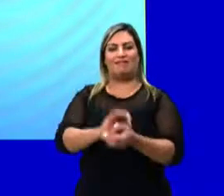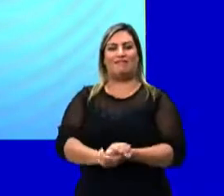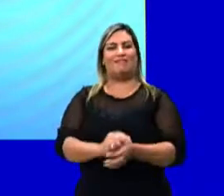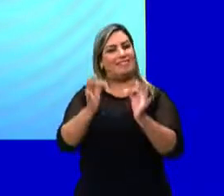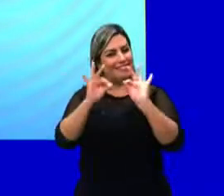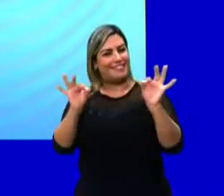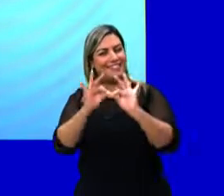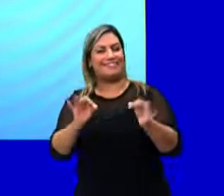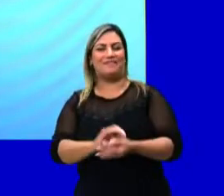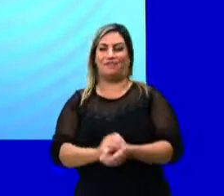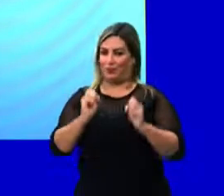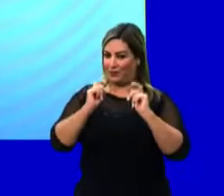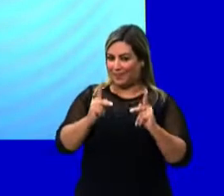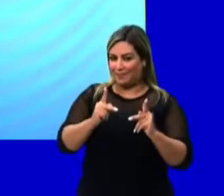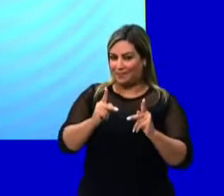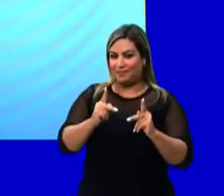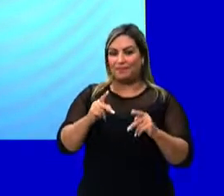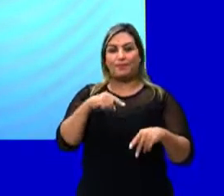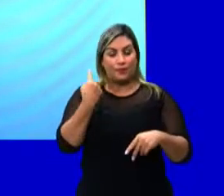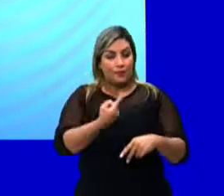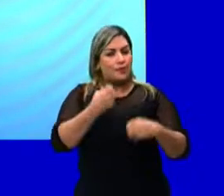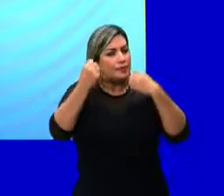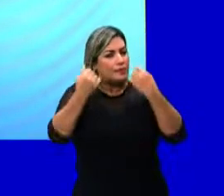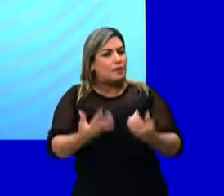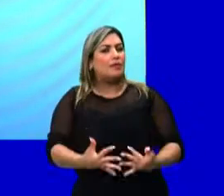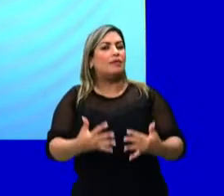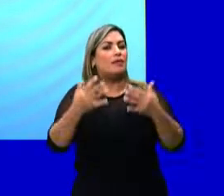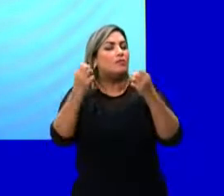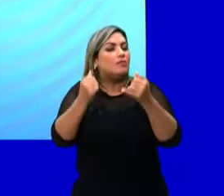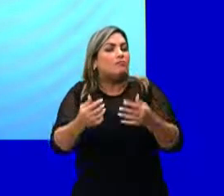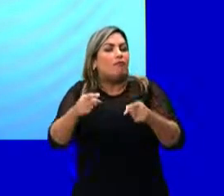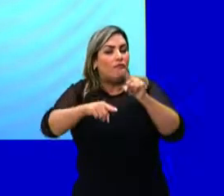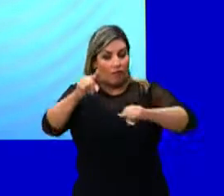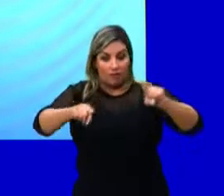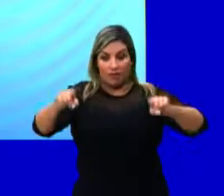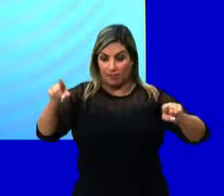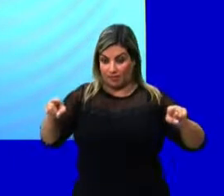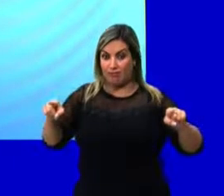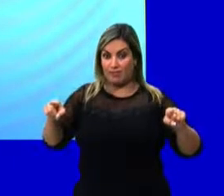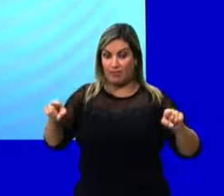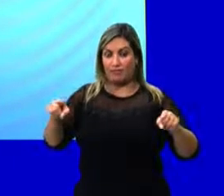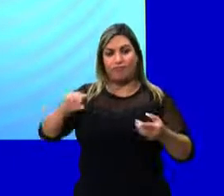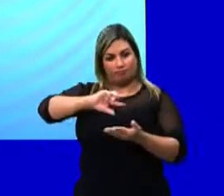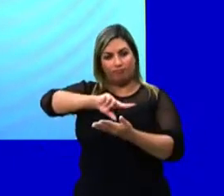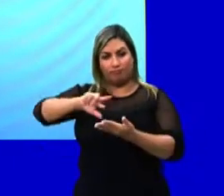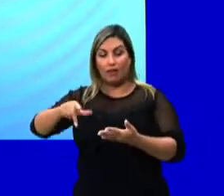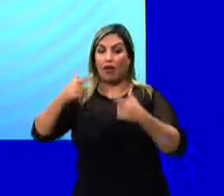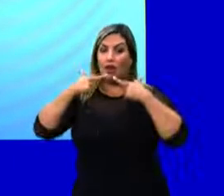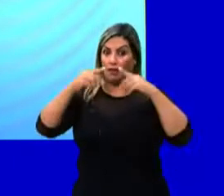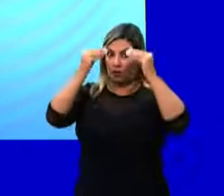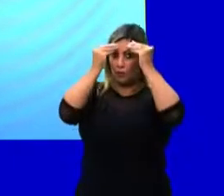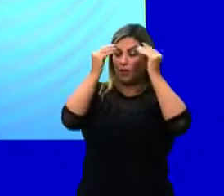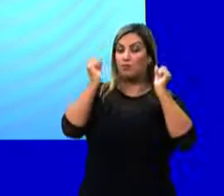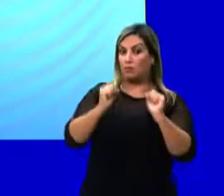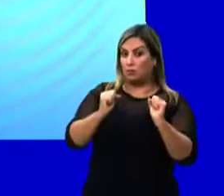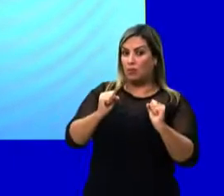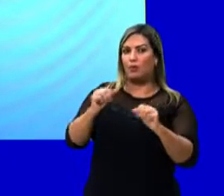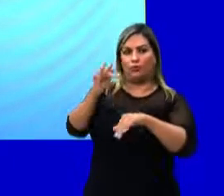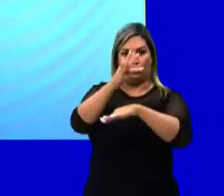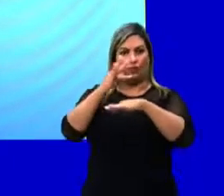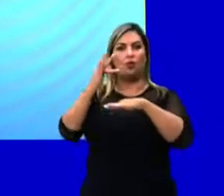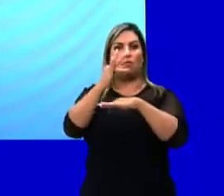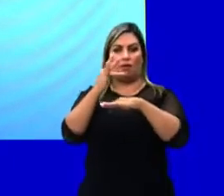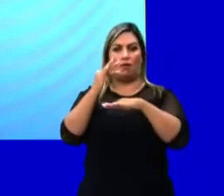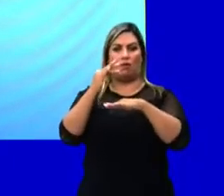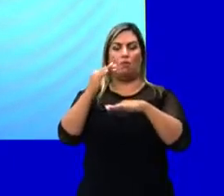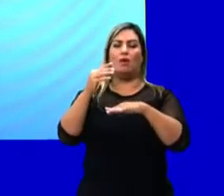ok? Quando nós falamos em variedades, né, nós precisamos perceber que a linguagem ela pode ser tratada